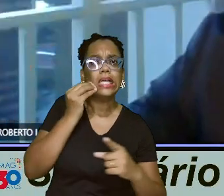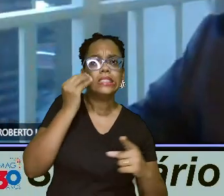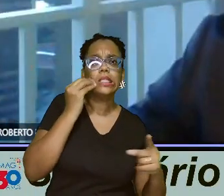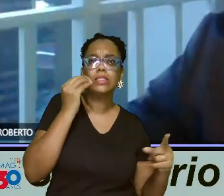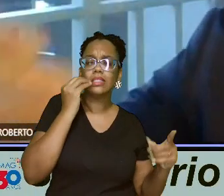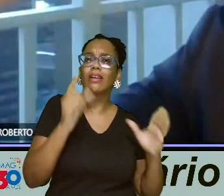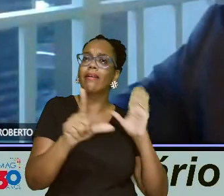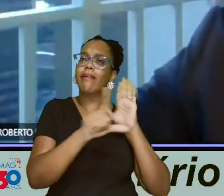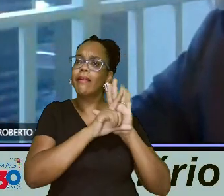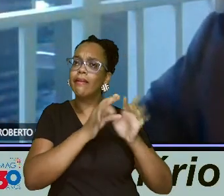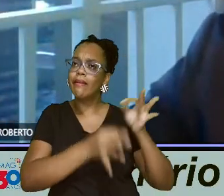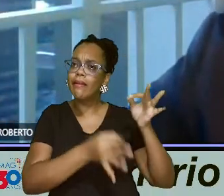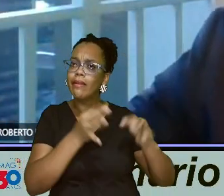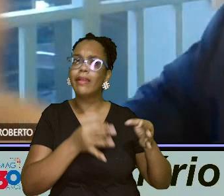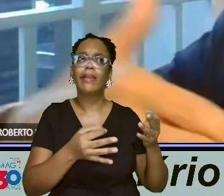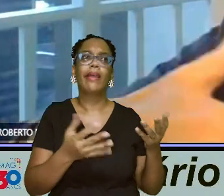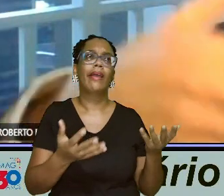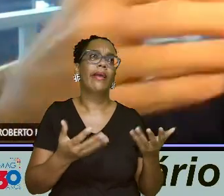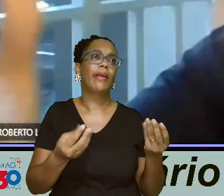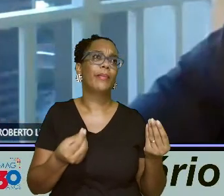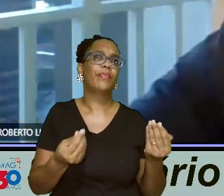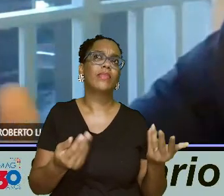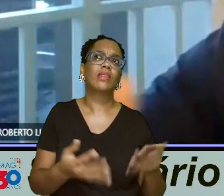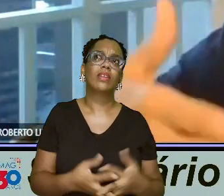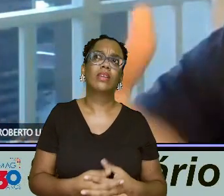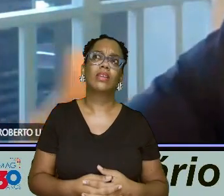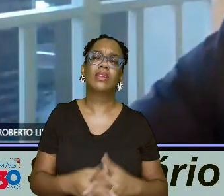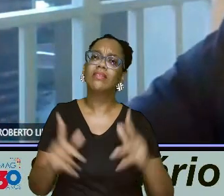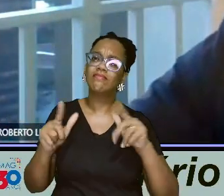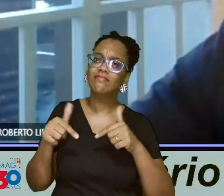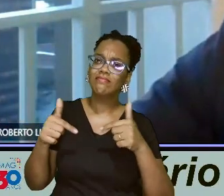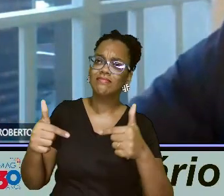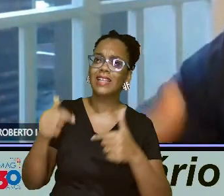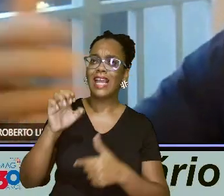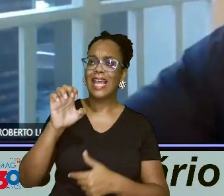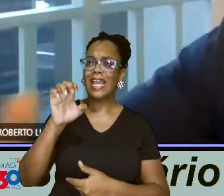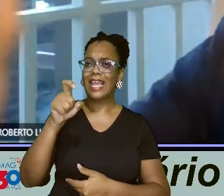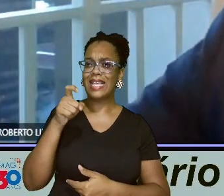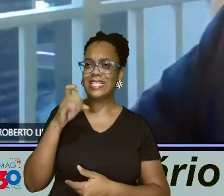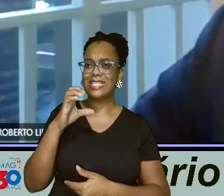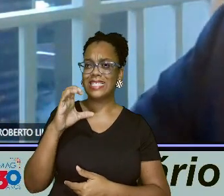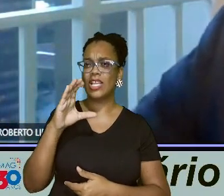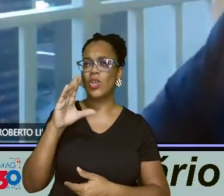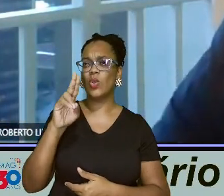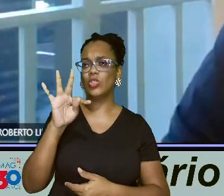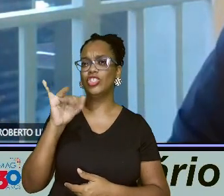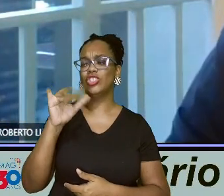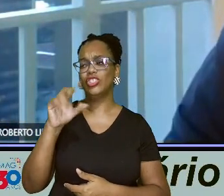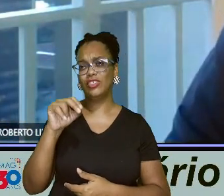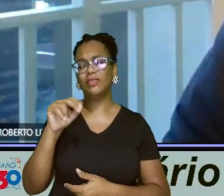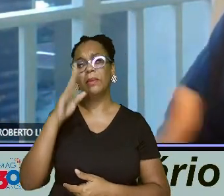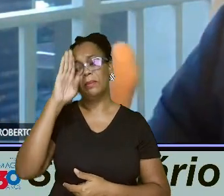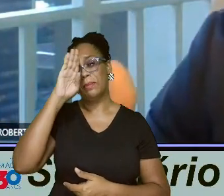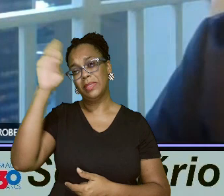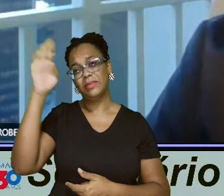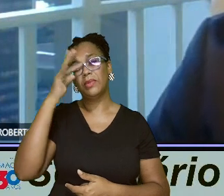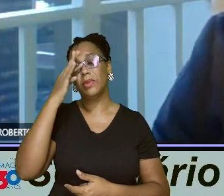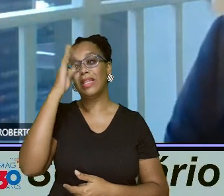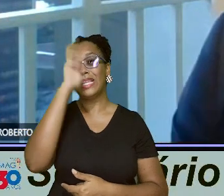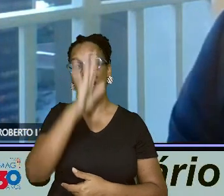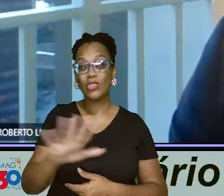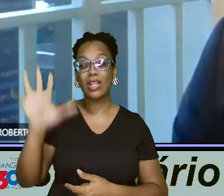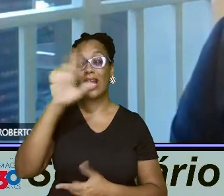legislativas, do Executivo, particularmente da Procuradoria da Fazenda Nacional, e agora, né, do Judiciário,